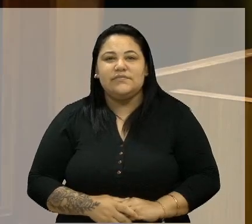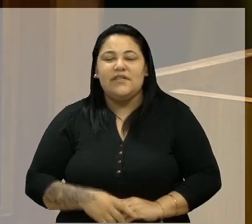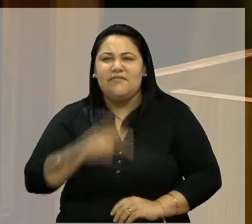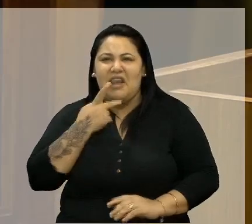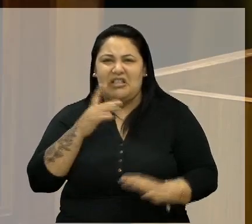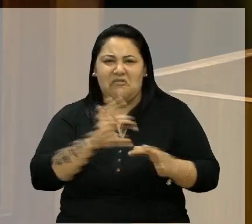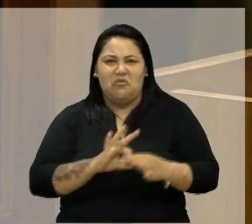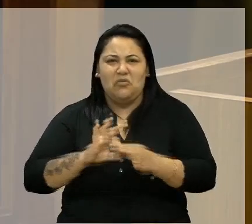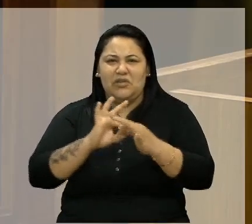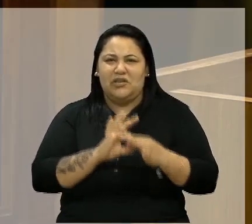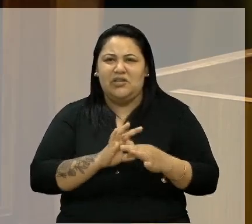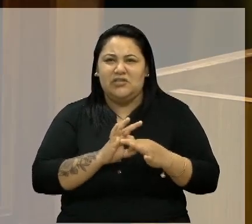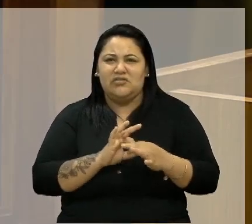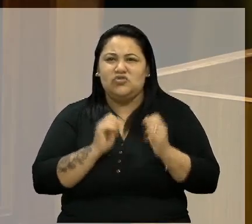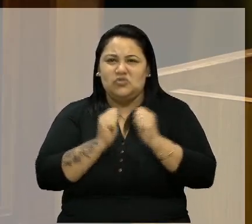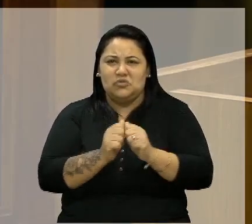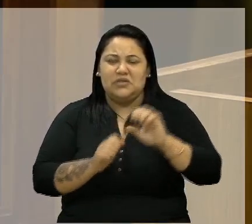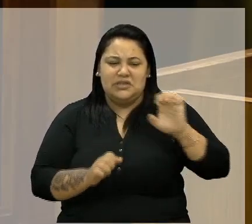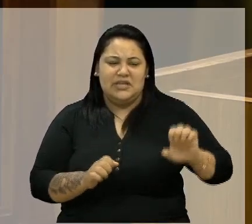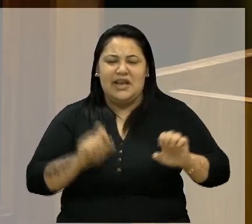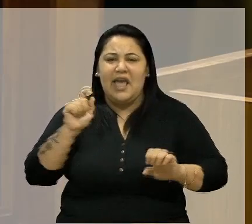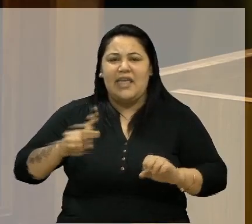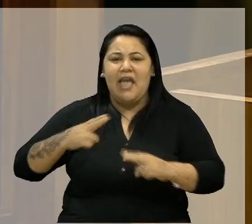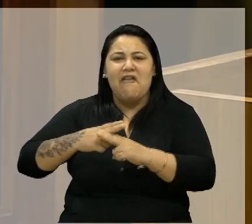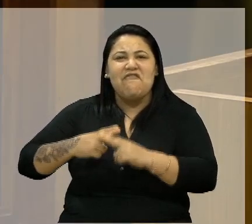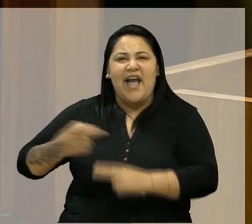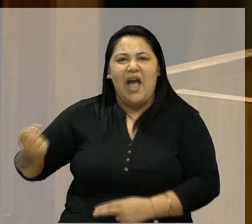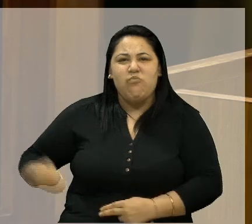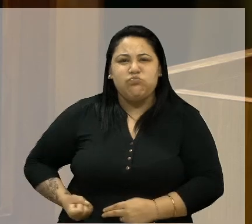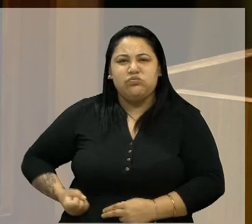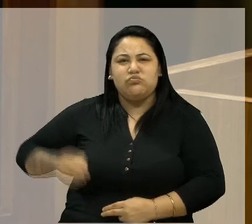ligado à extrema esquerda quem deu a facada no Bolsonaro.